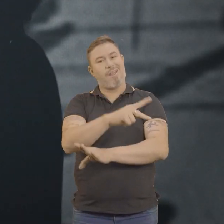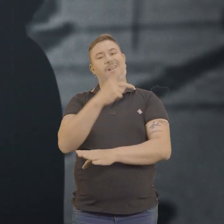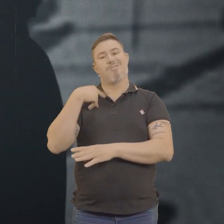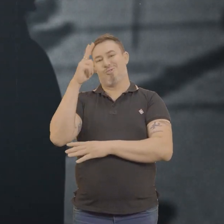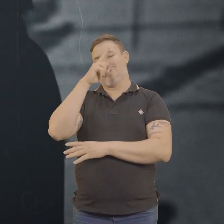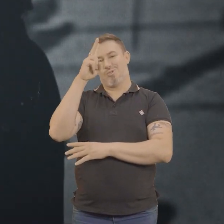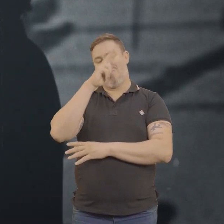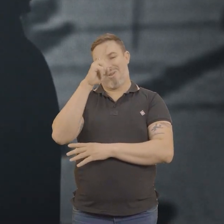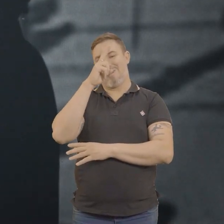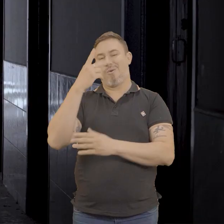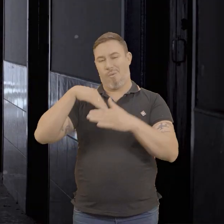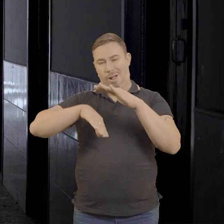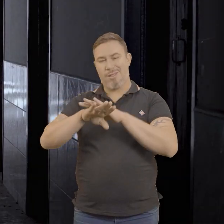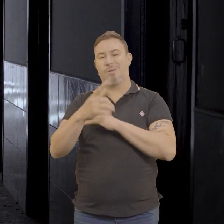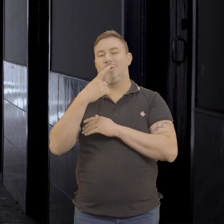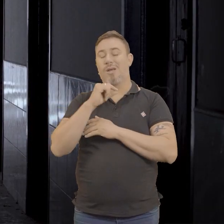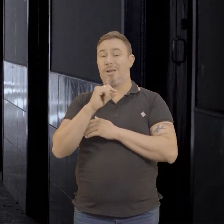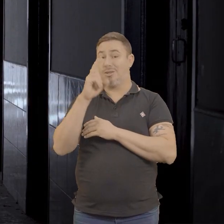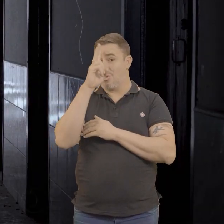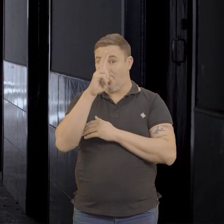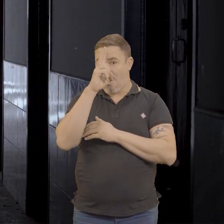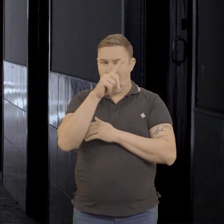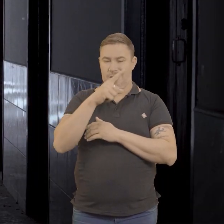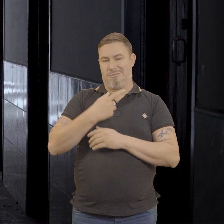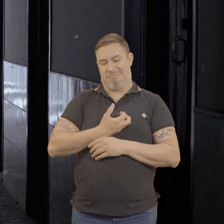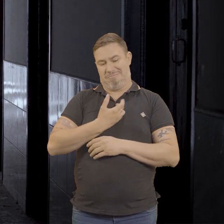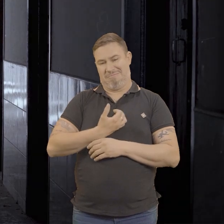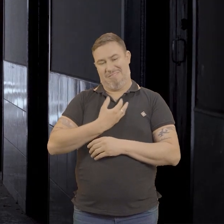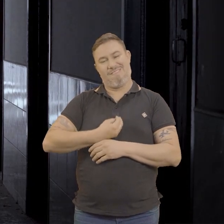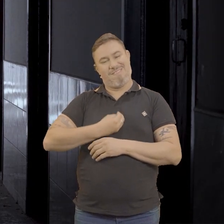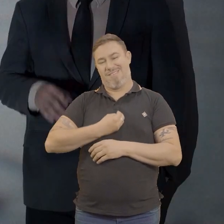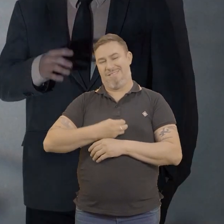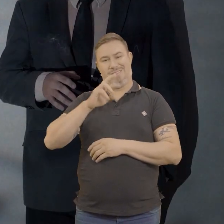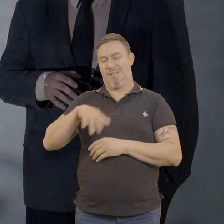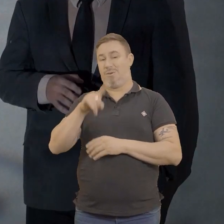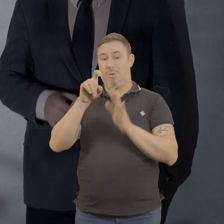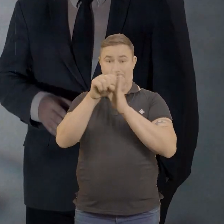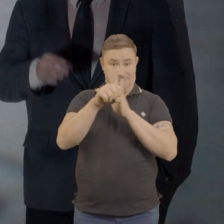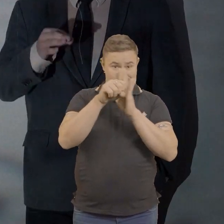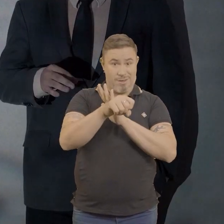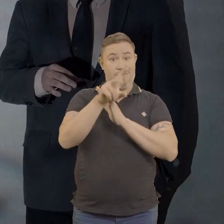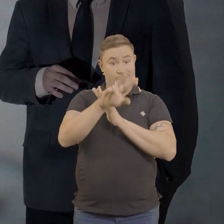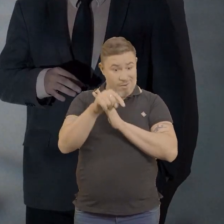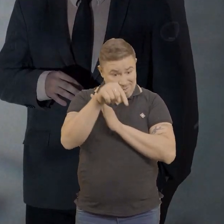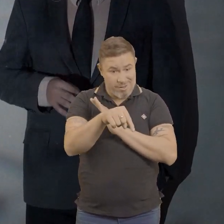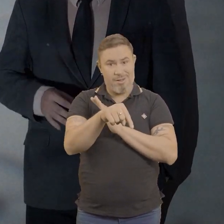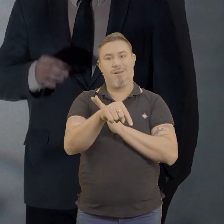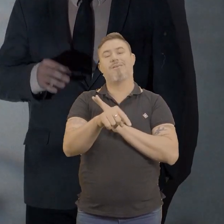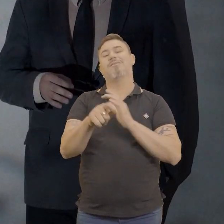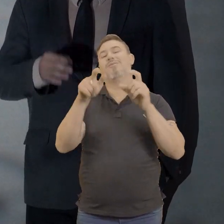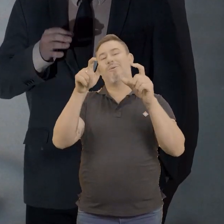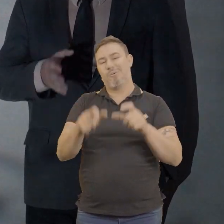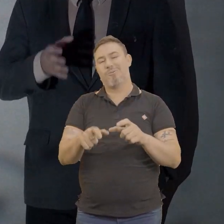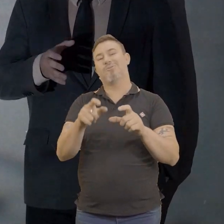guardando a chama acesa. O Conservatório do Benfica não foi apenas sede, foi lá, foi chão fértil, onde